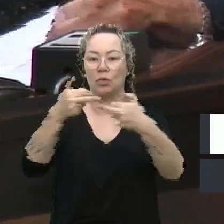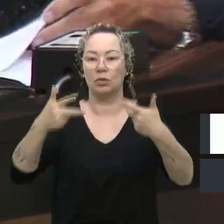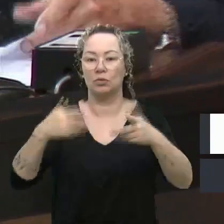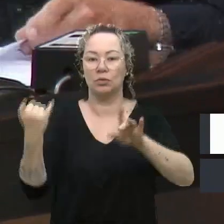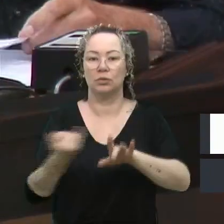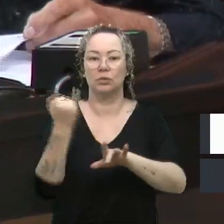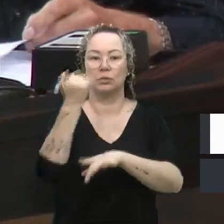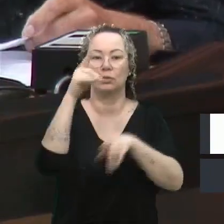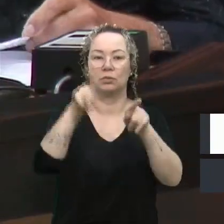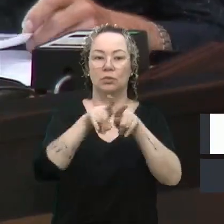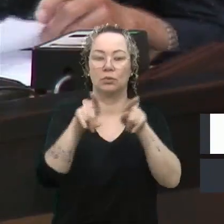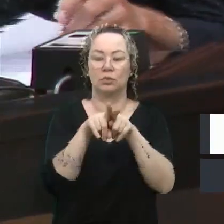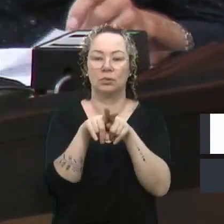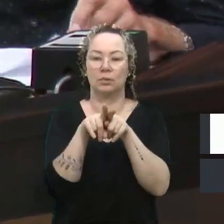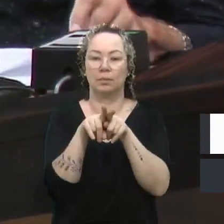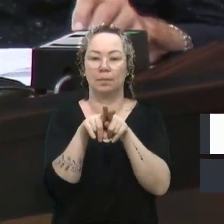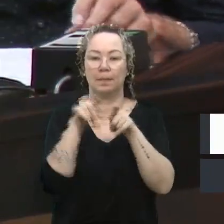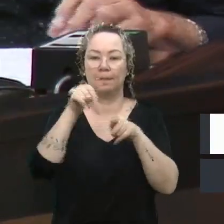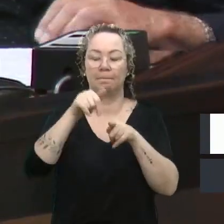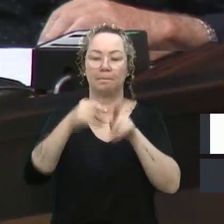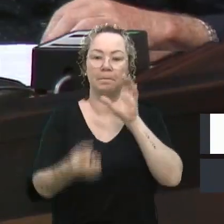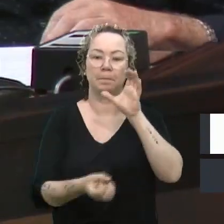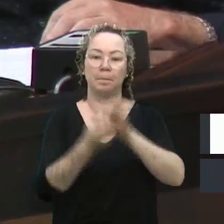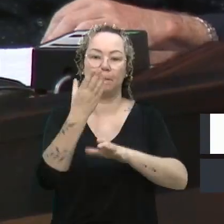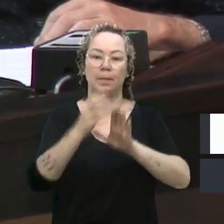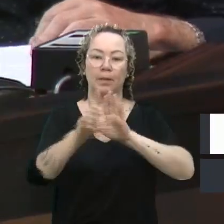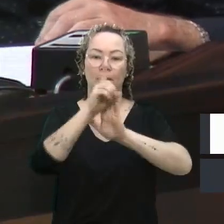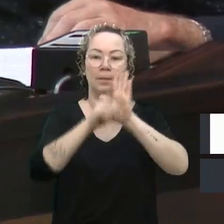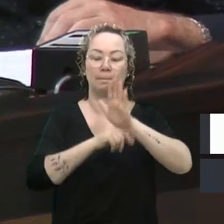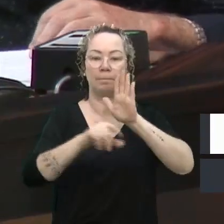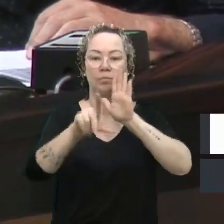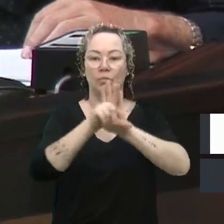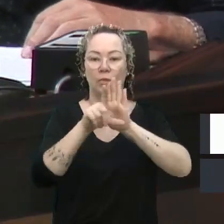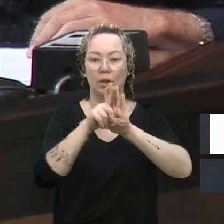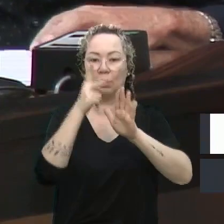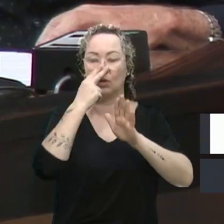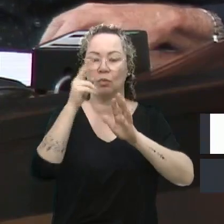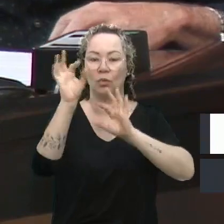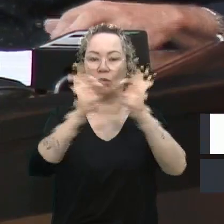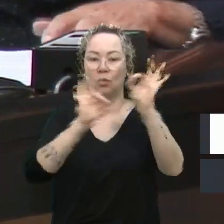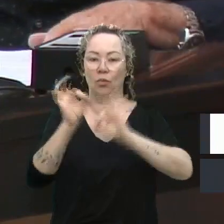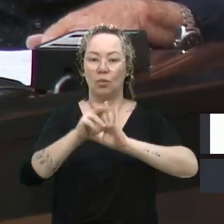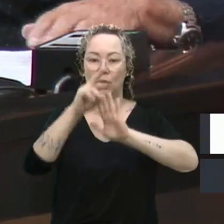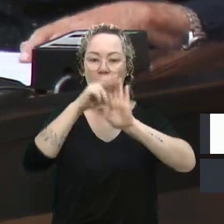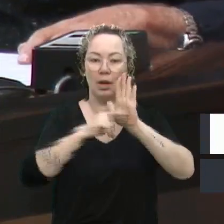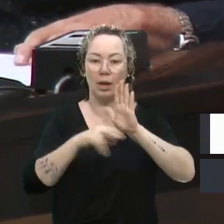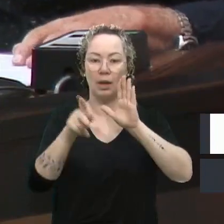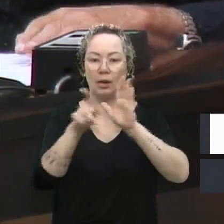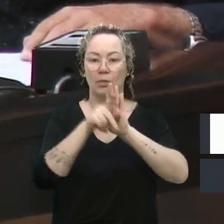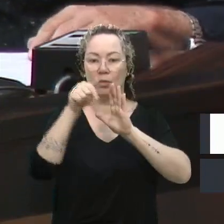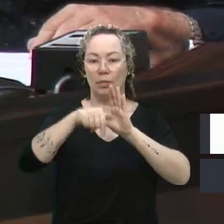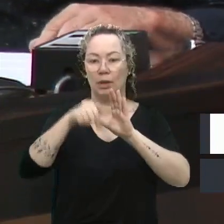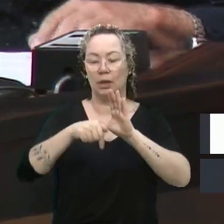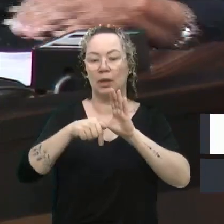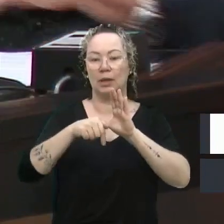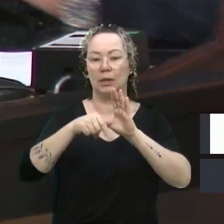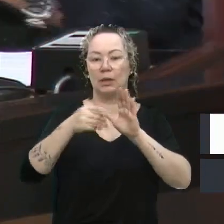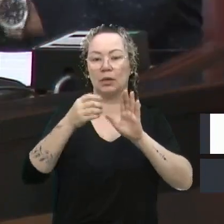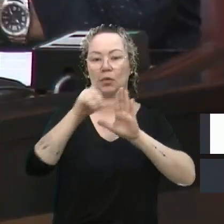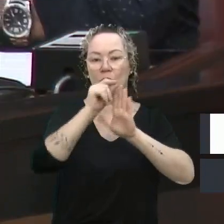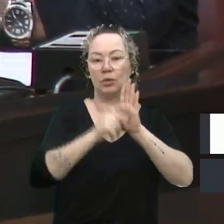A iniciativa de decreto legislativo, conforme regulamento, regimento interno, no artigo